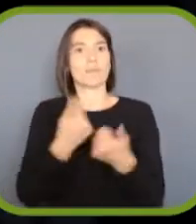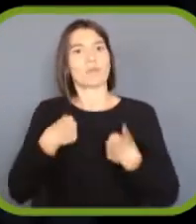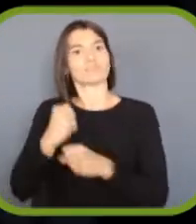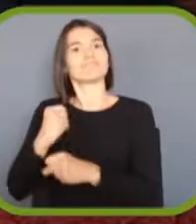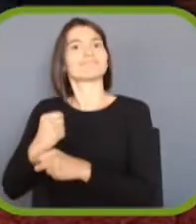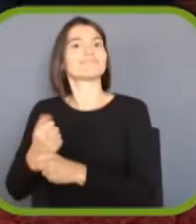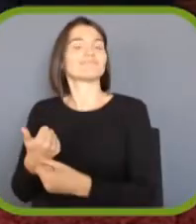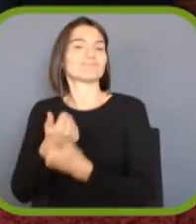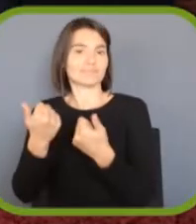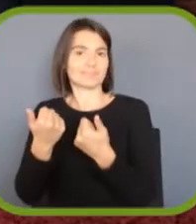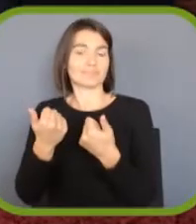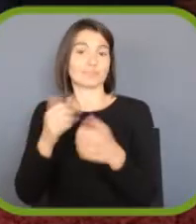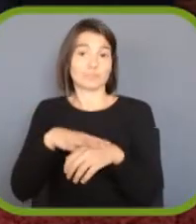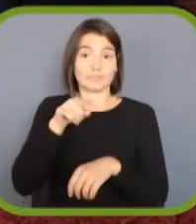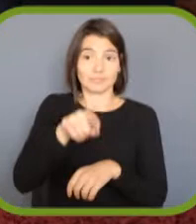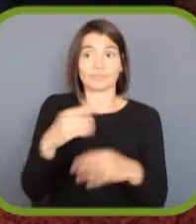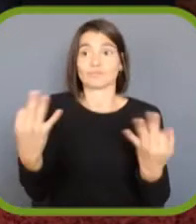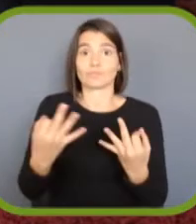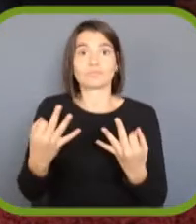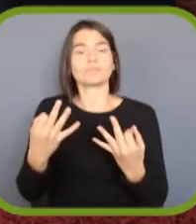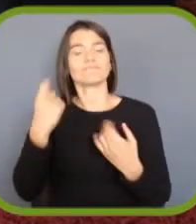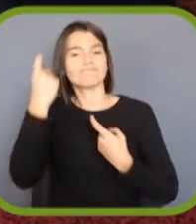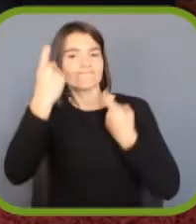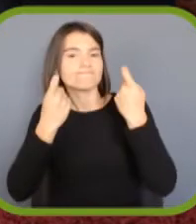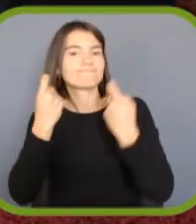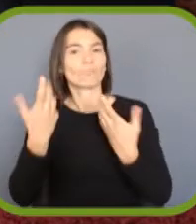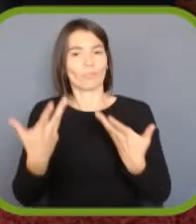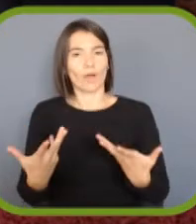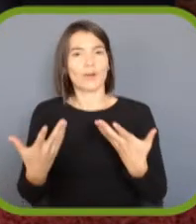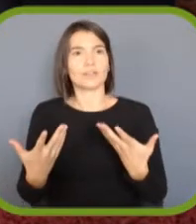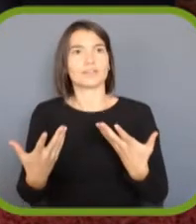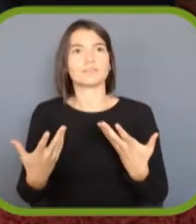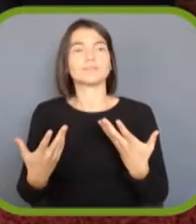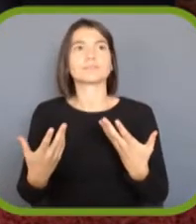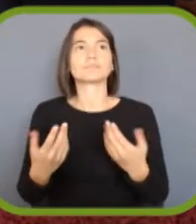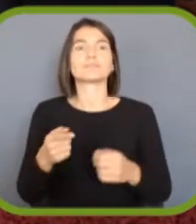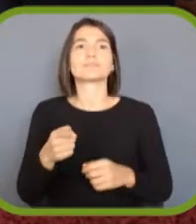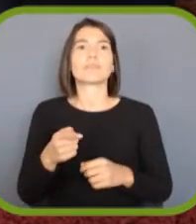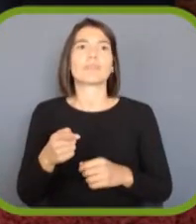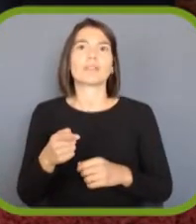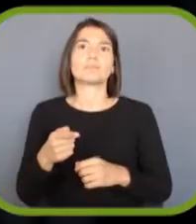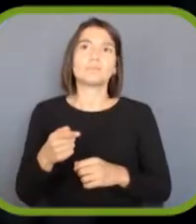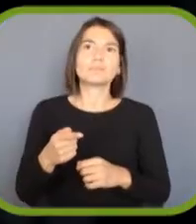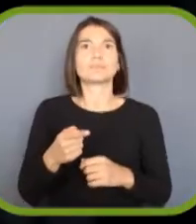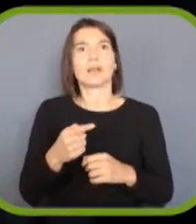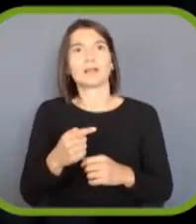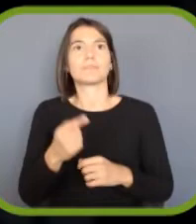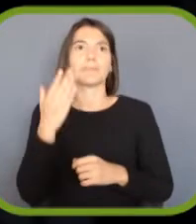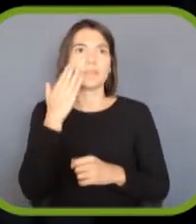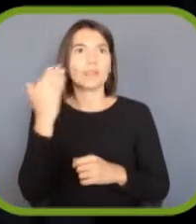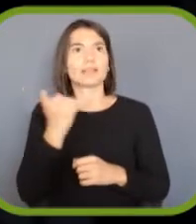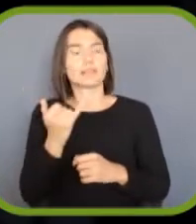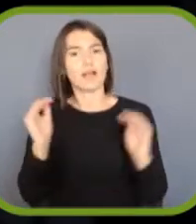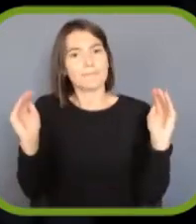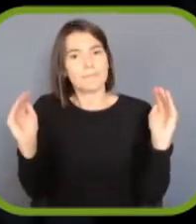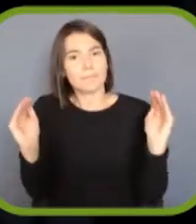intensamente vivida. É nesse contexto, então, que realmente se reflete hoje em, de